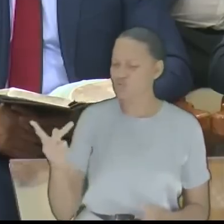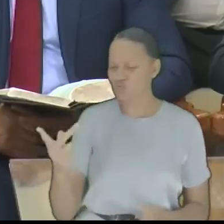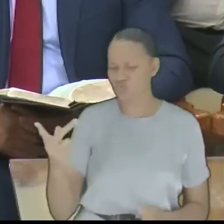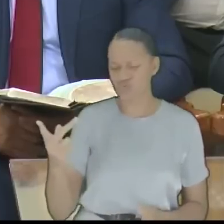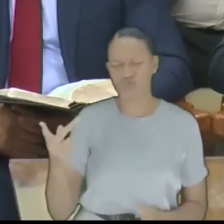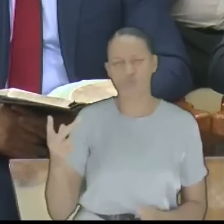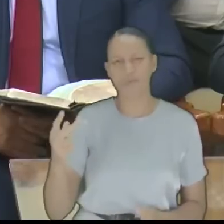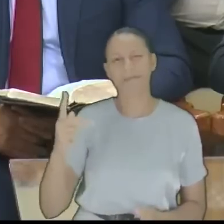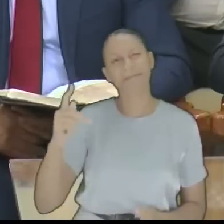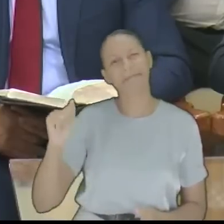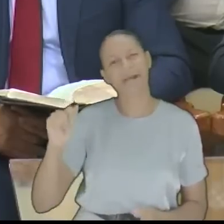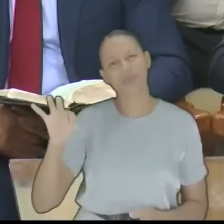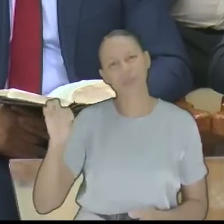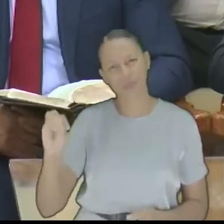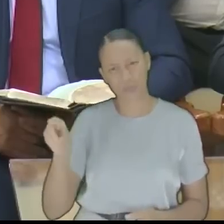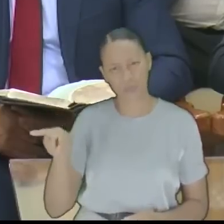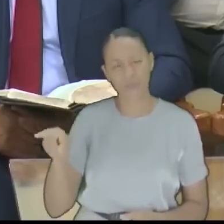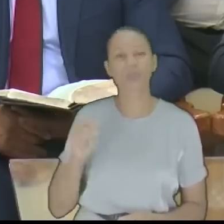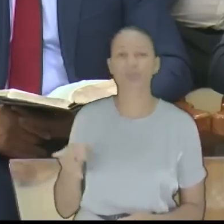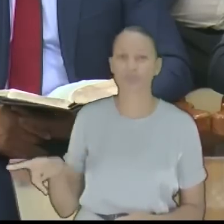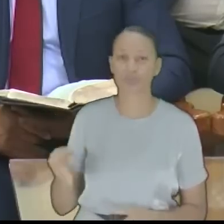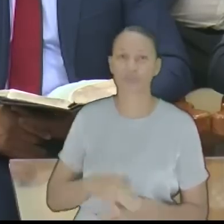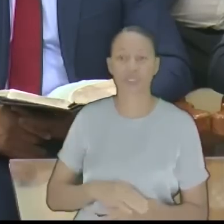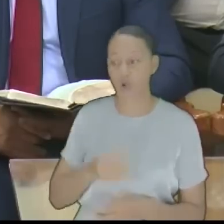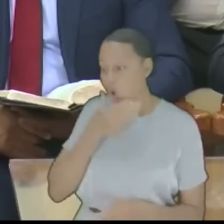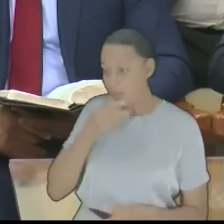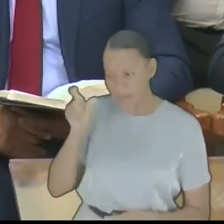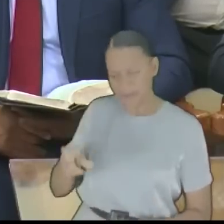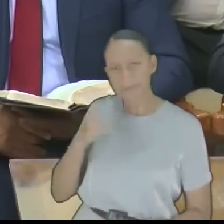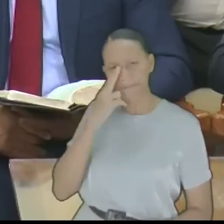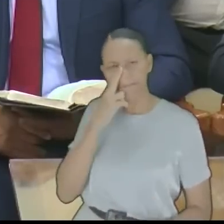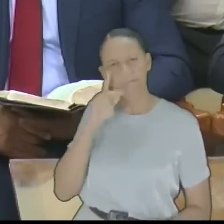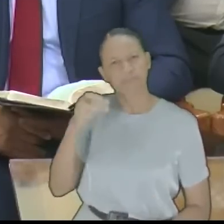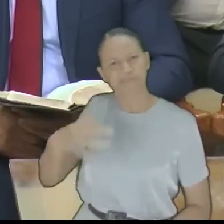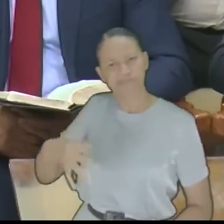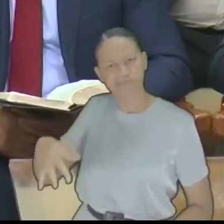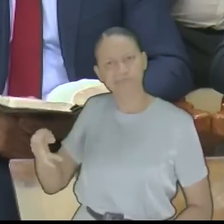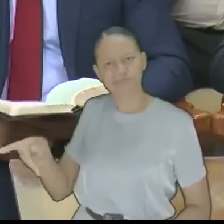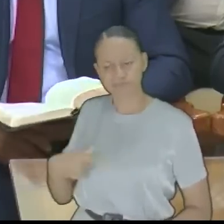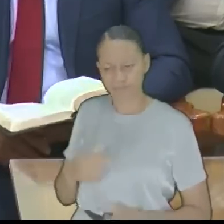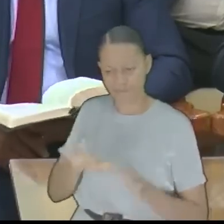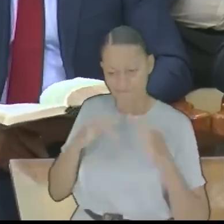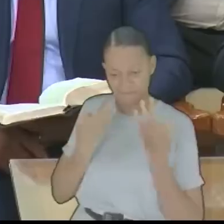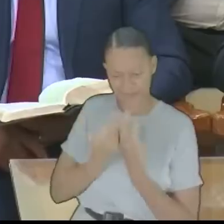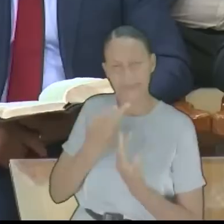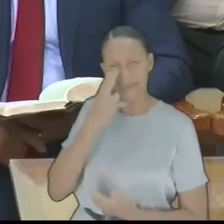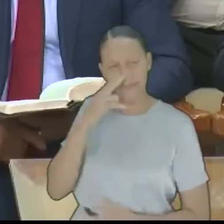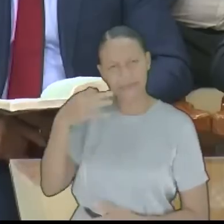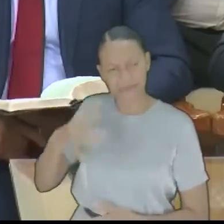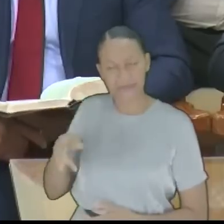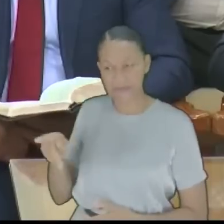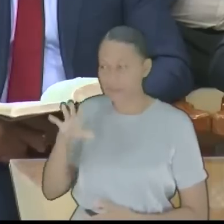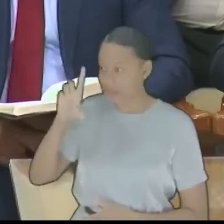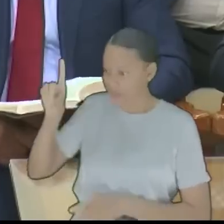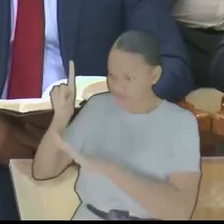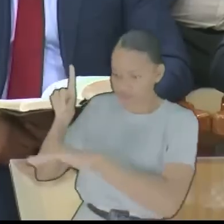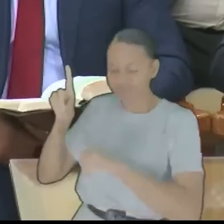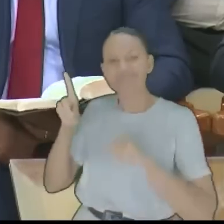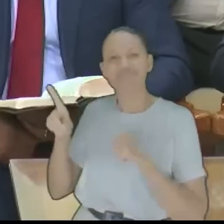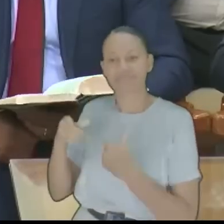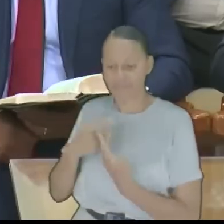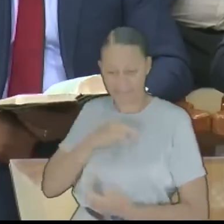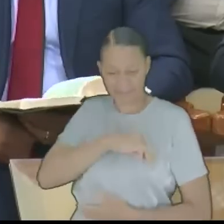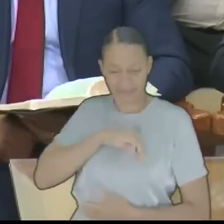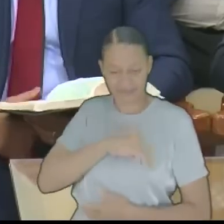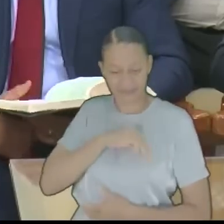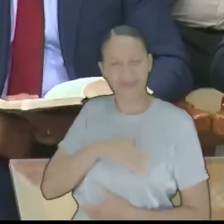língua deles. Meus amados irmãos, aquele homem, ele era crente, ele era de uma família de crente, e Deus chamou para a